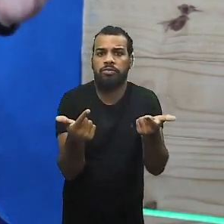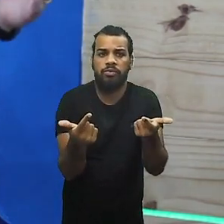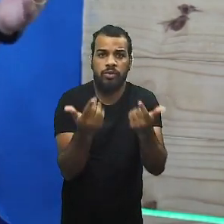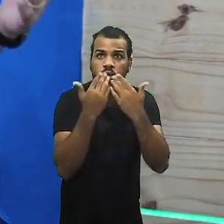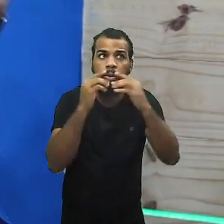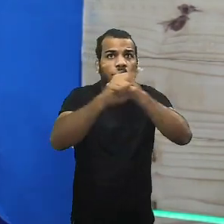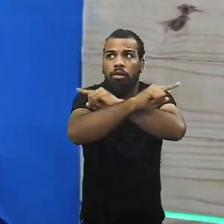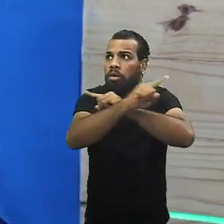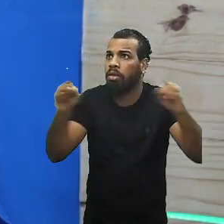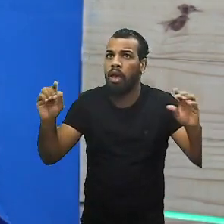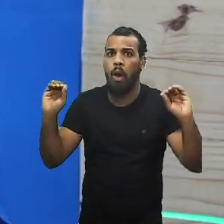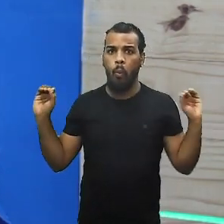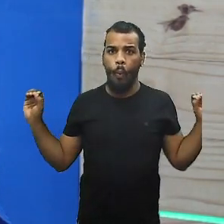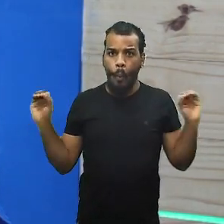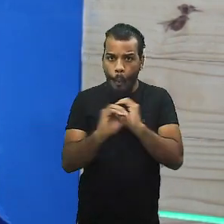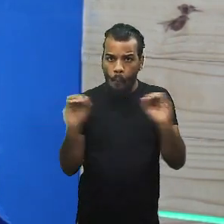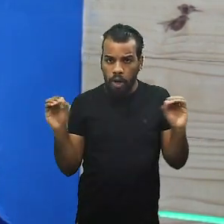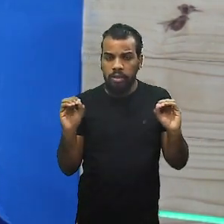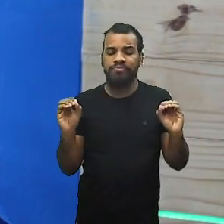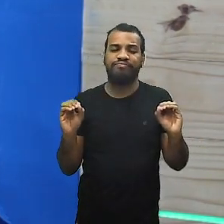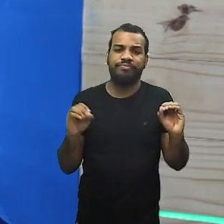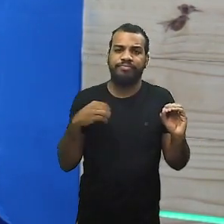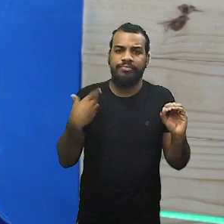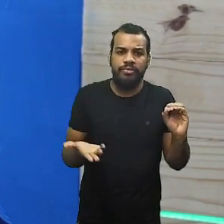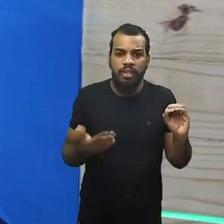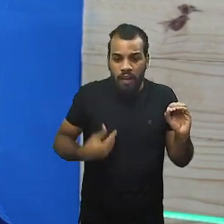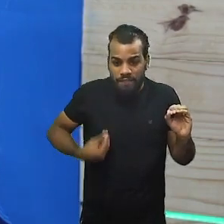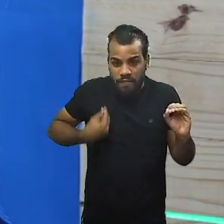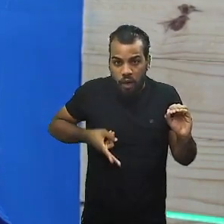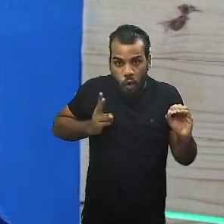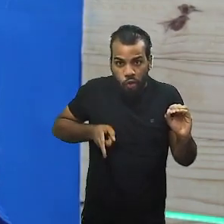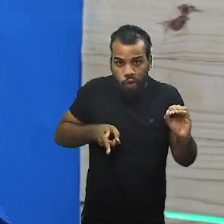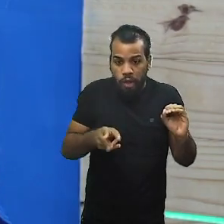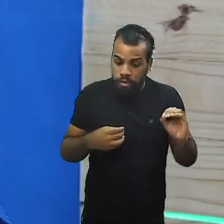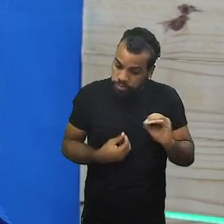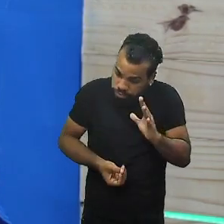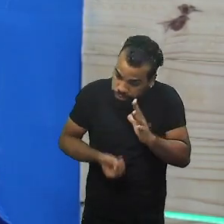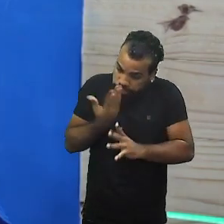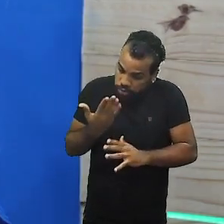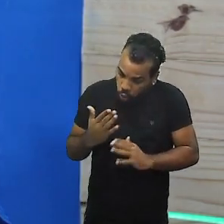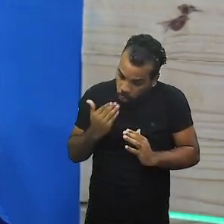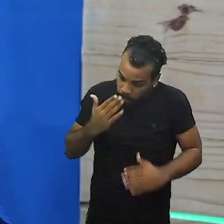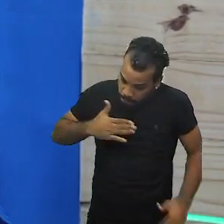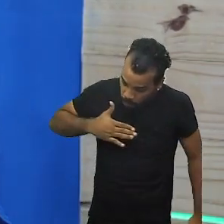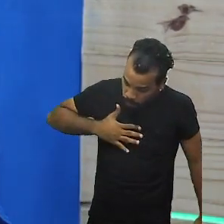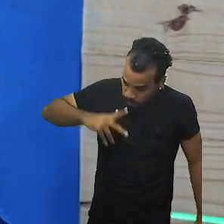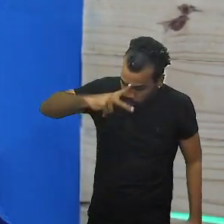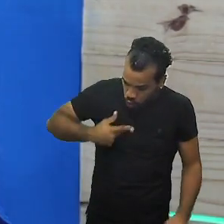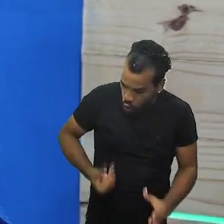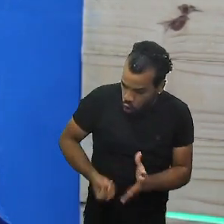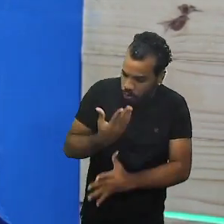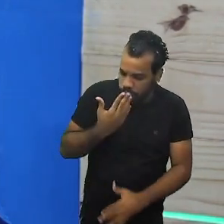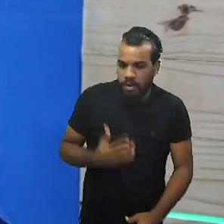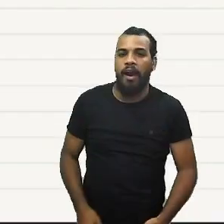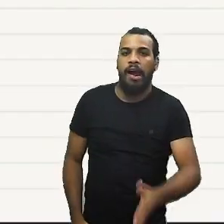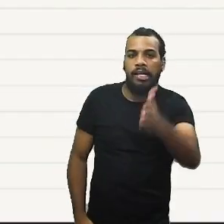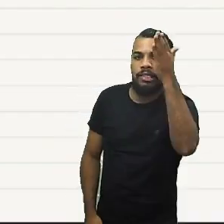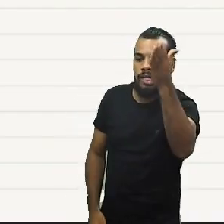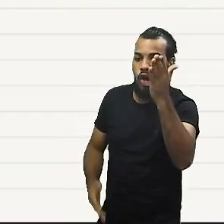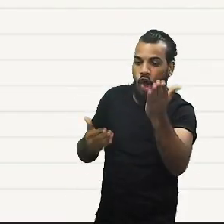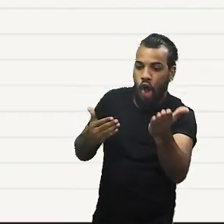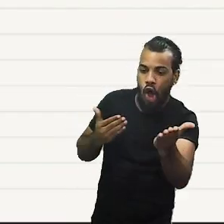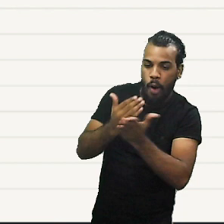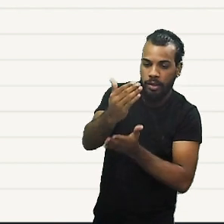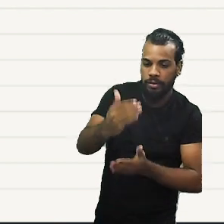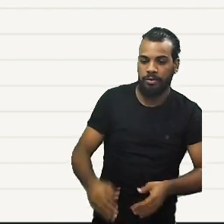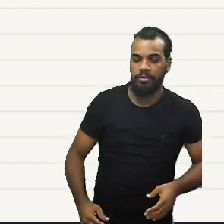está escassa, então para eu sobreviver, eu vou ter que começar a produzir minha comida. Aí foi a partir daí, ô Betão, bota aí na tela, por